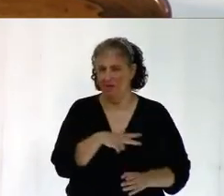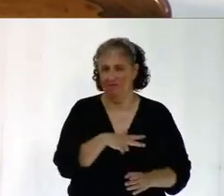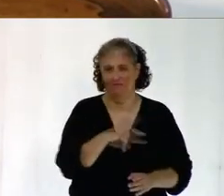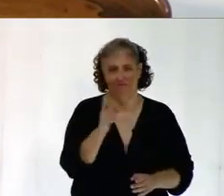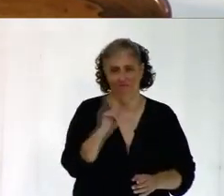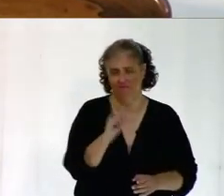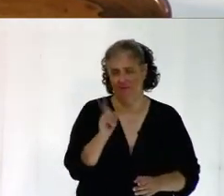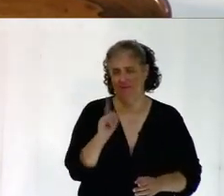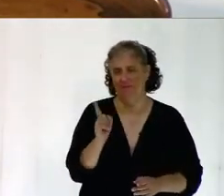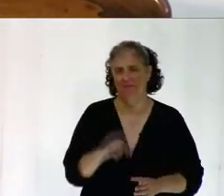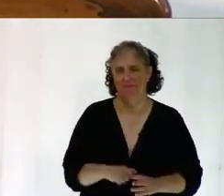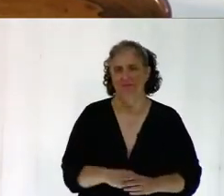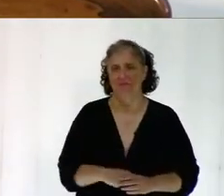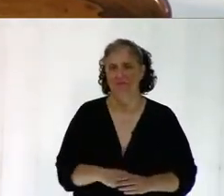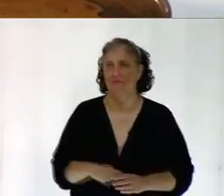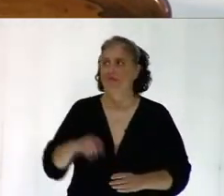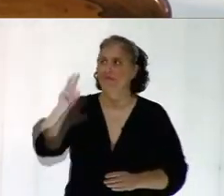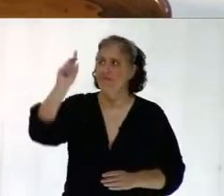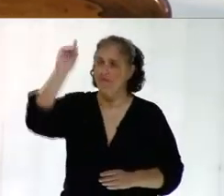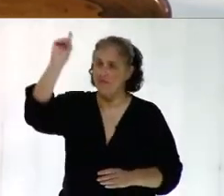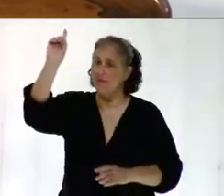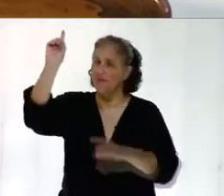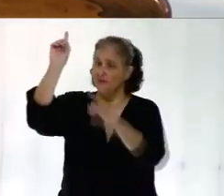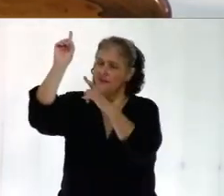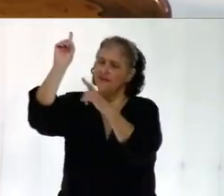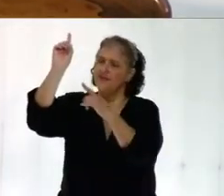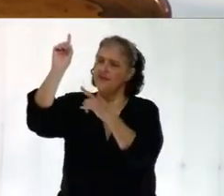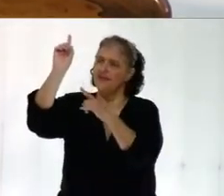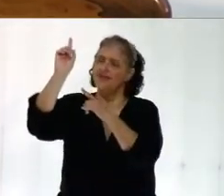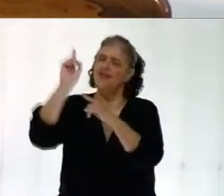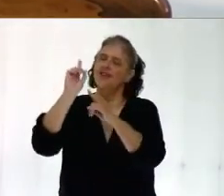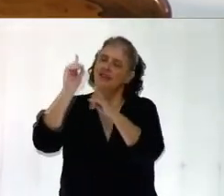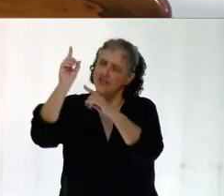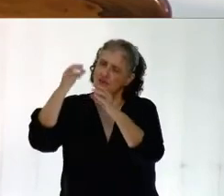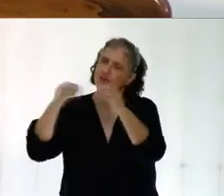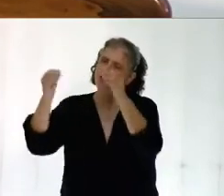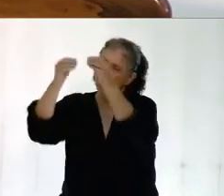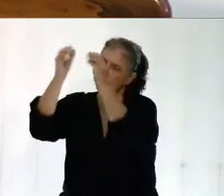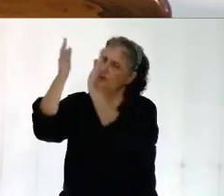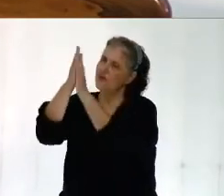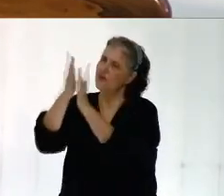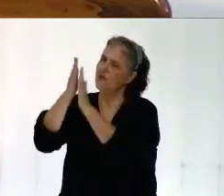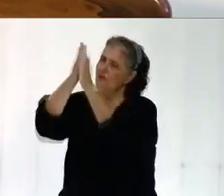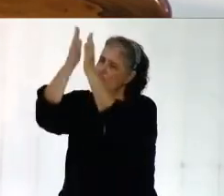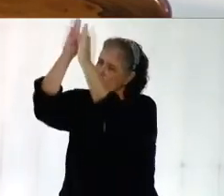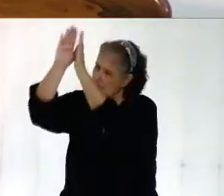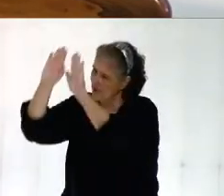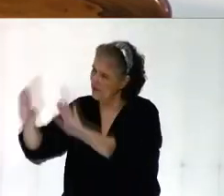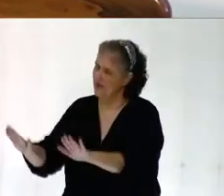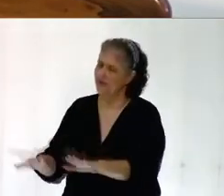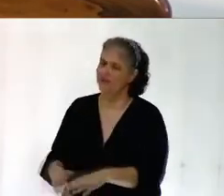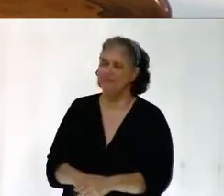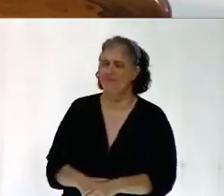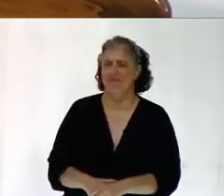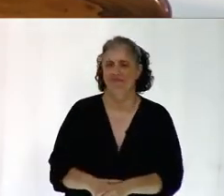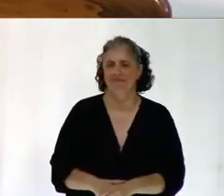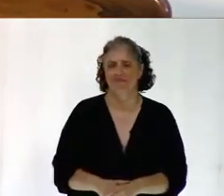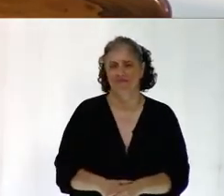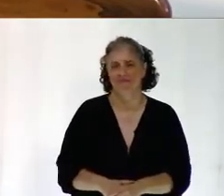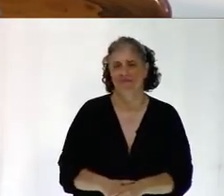e não deus é digno de glória deus é digno de louvor deus é digno de honra